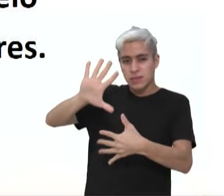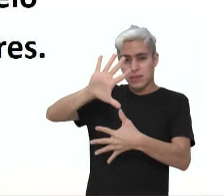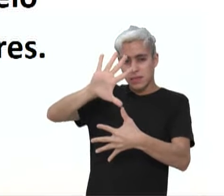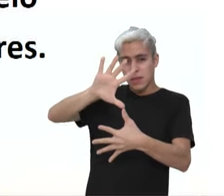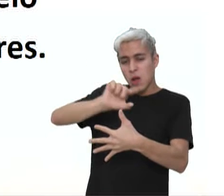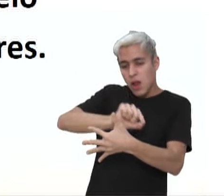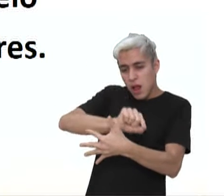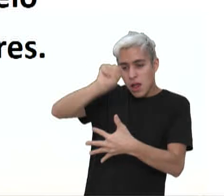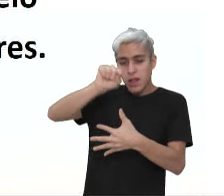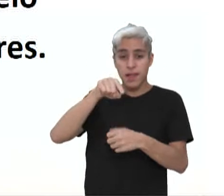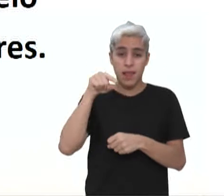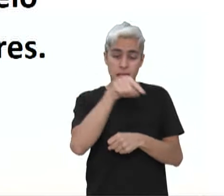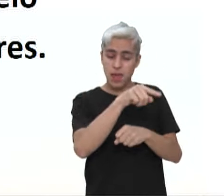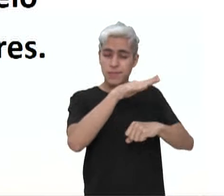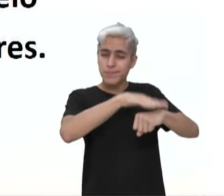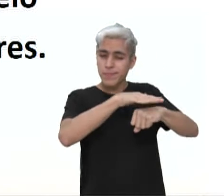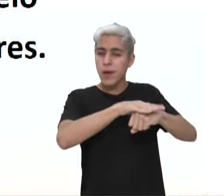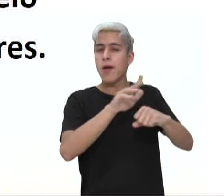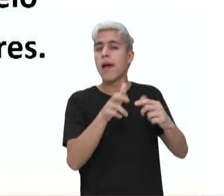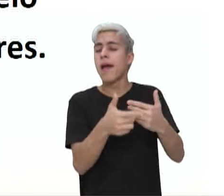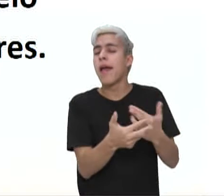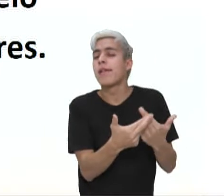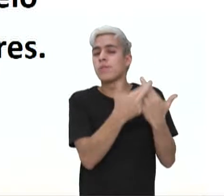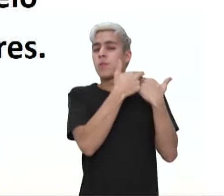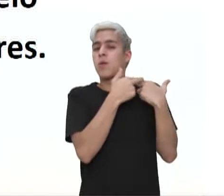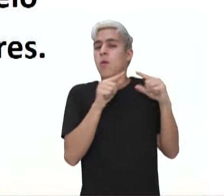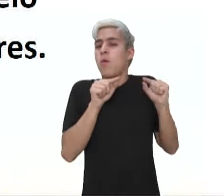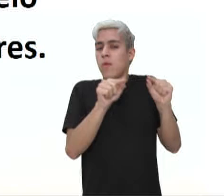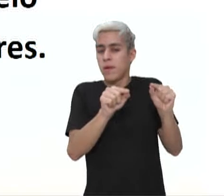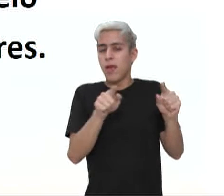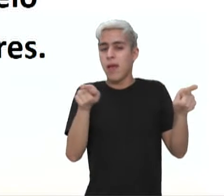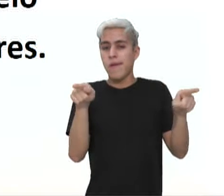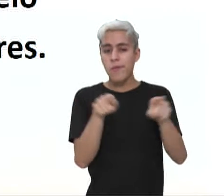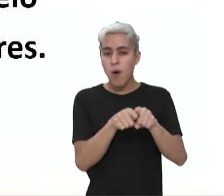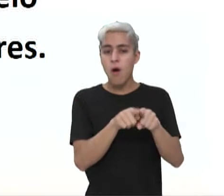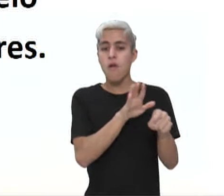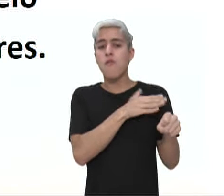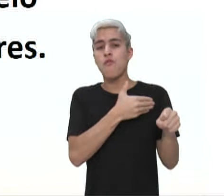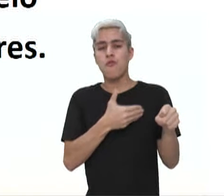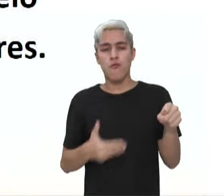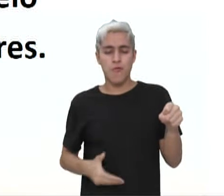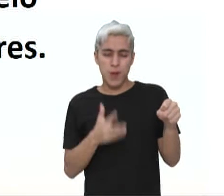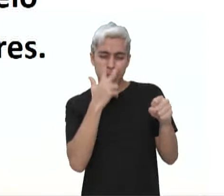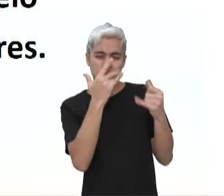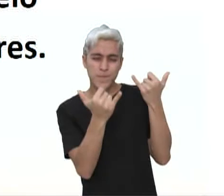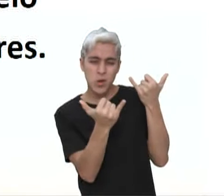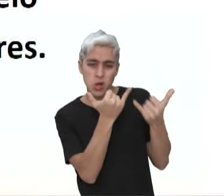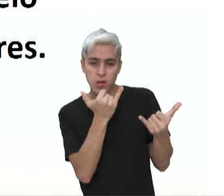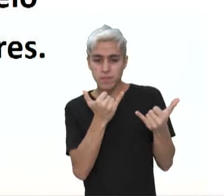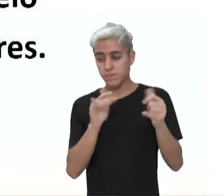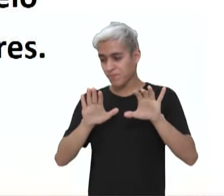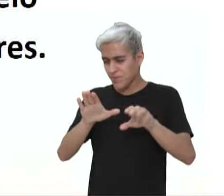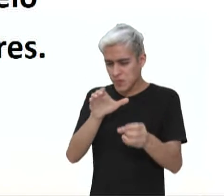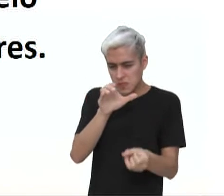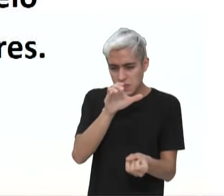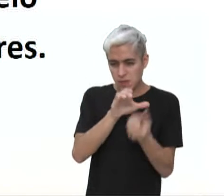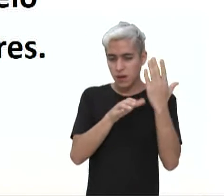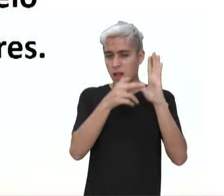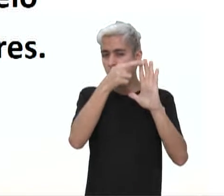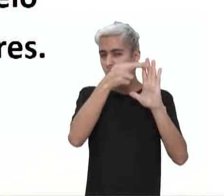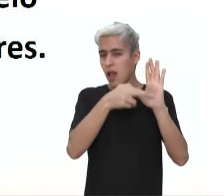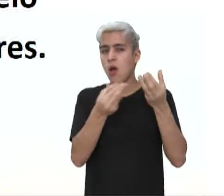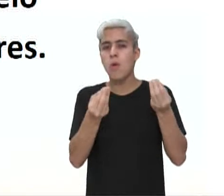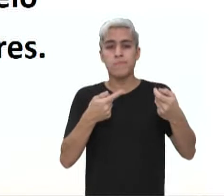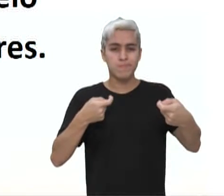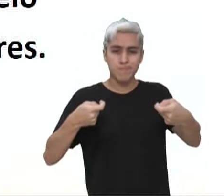1524 que tinha uma função. Tinha uma função de governo, uma função governamental. Ele criava as regras da